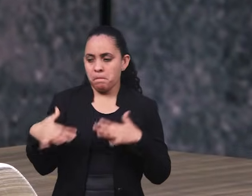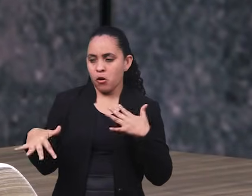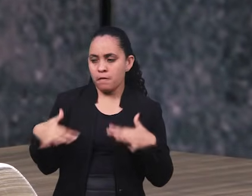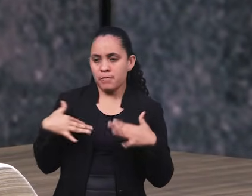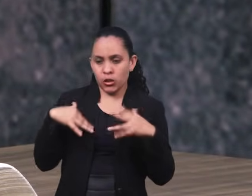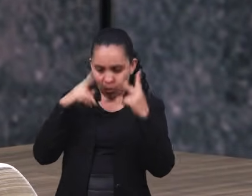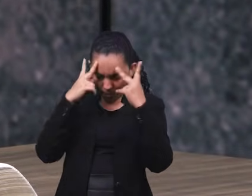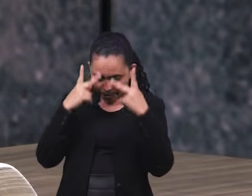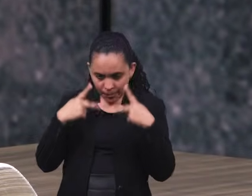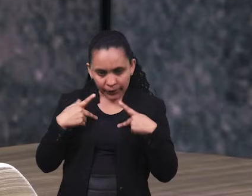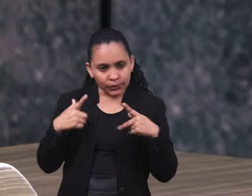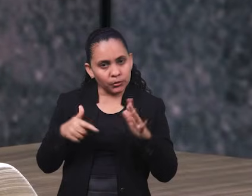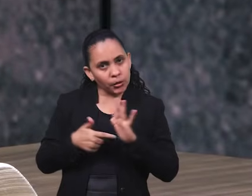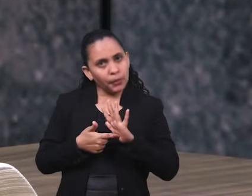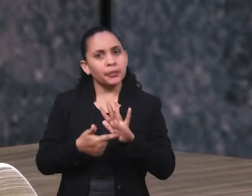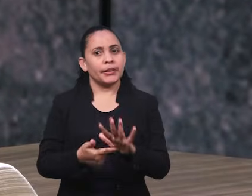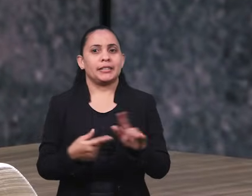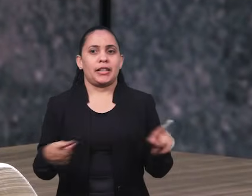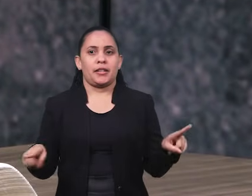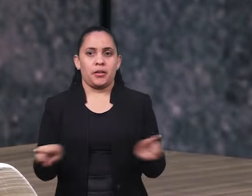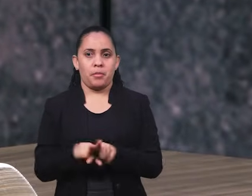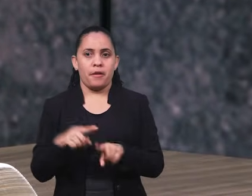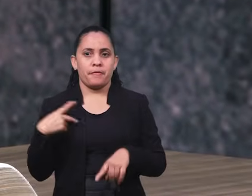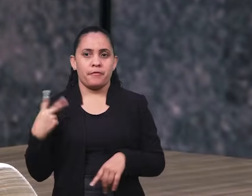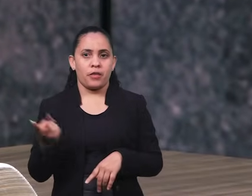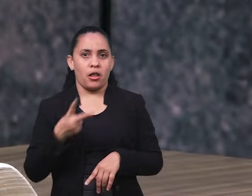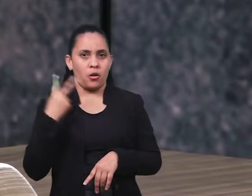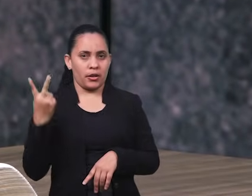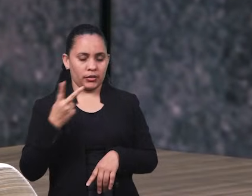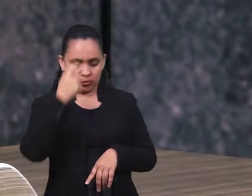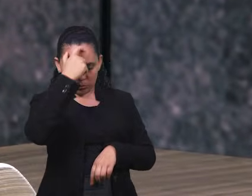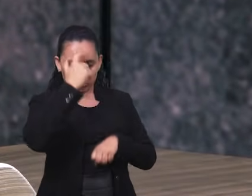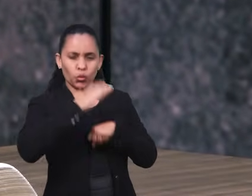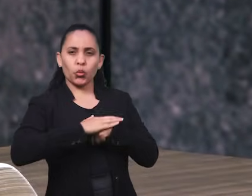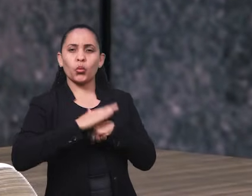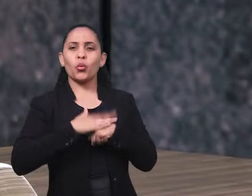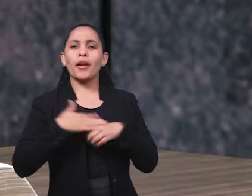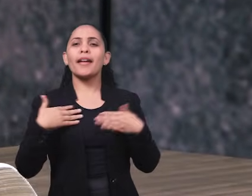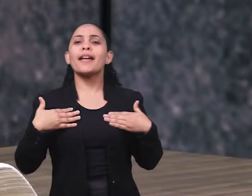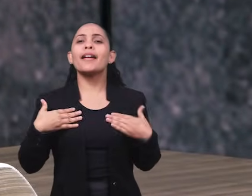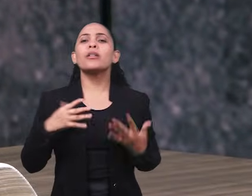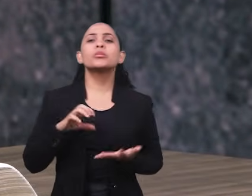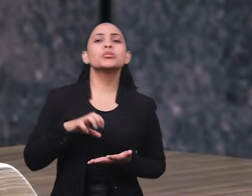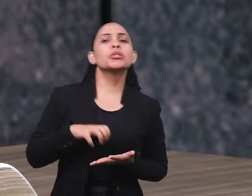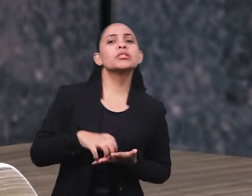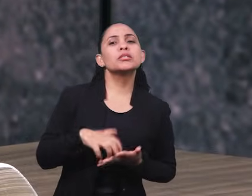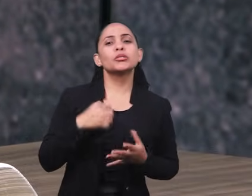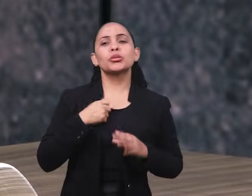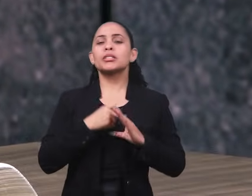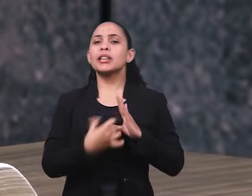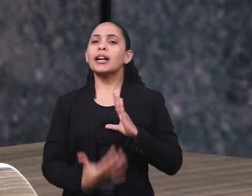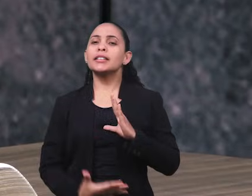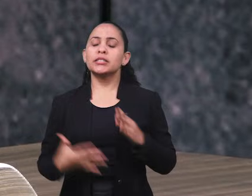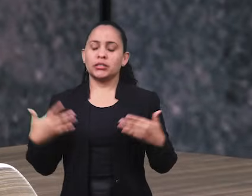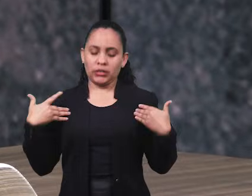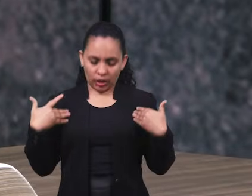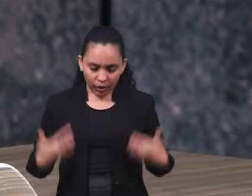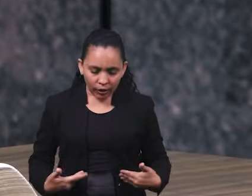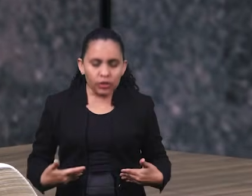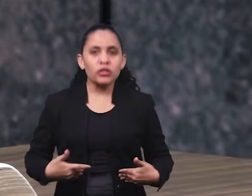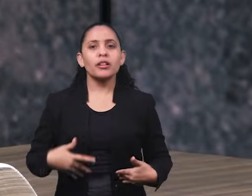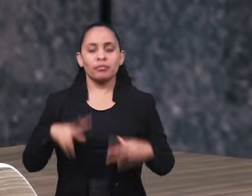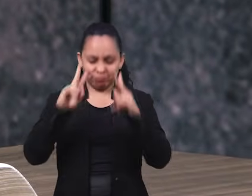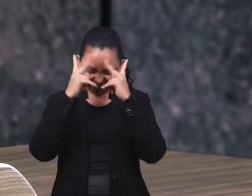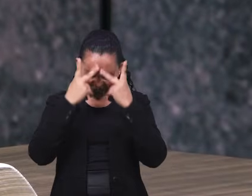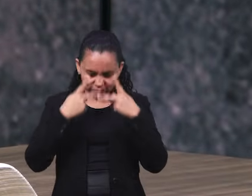como o humanismo trouxeram à tona uma maior valorização do indivíduo, né, na sua pessoalidade, e agora